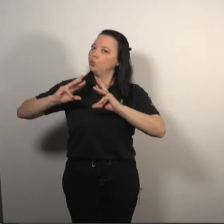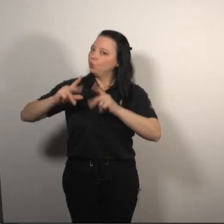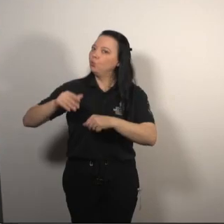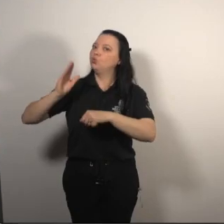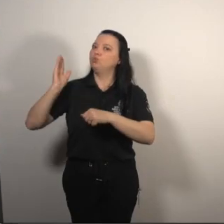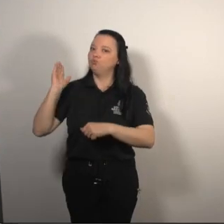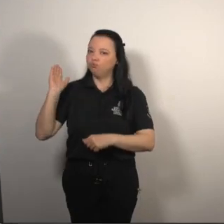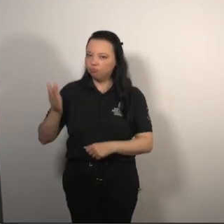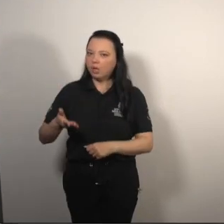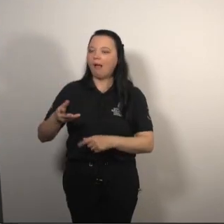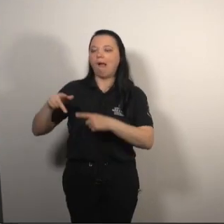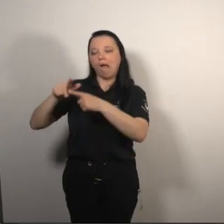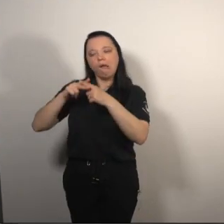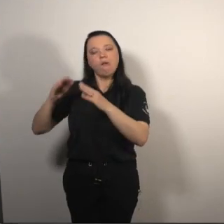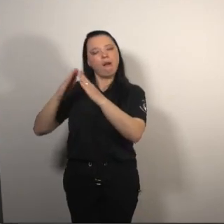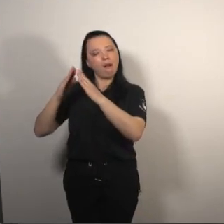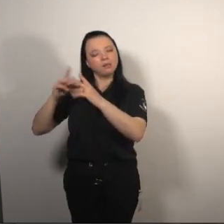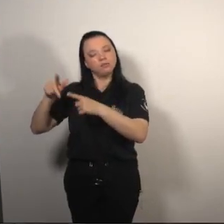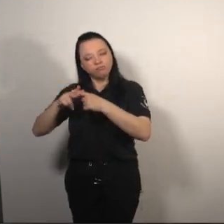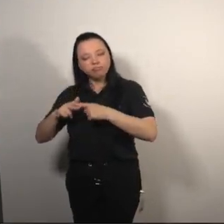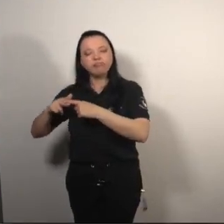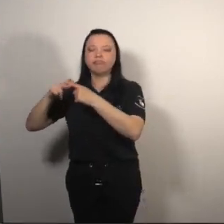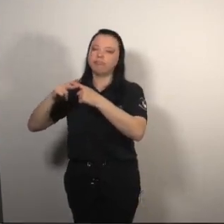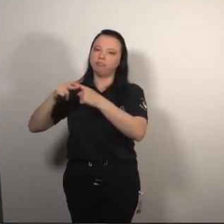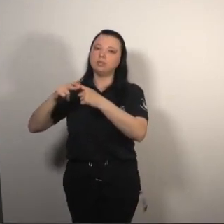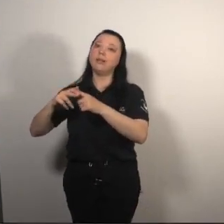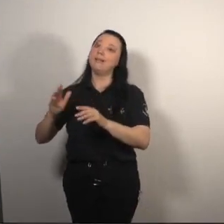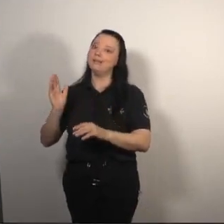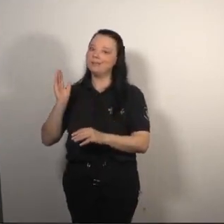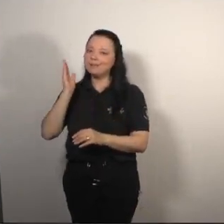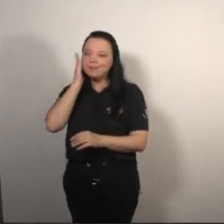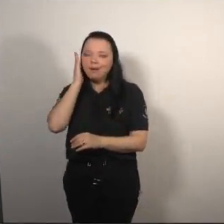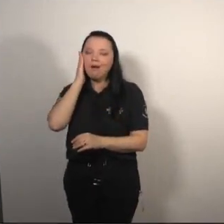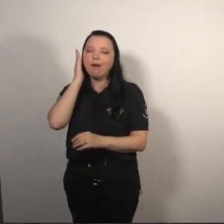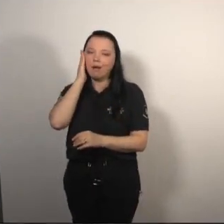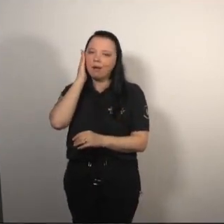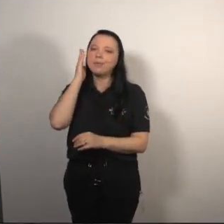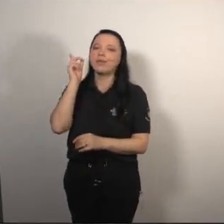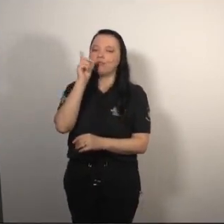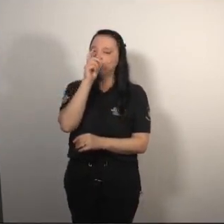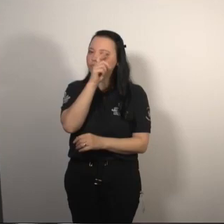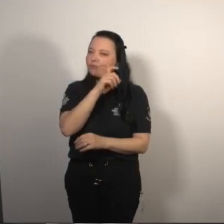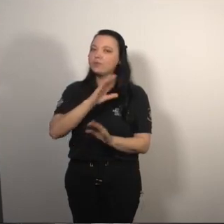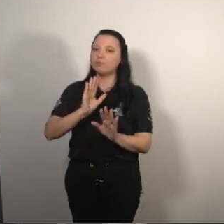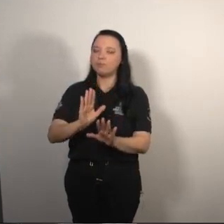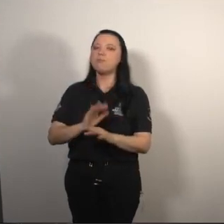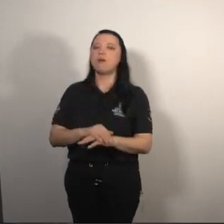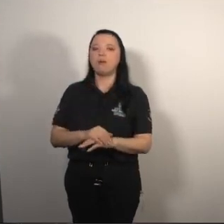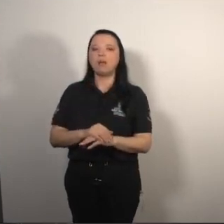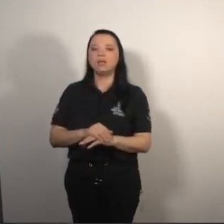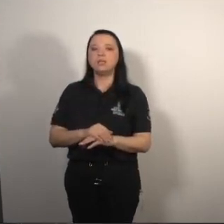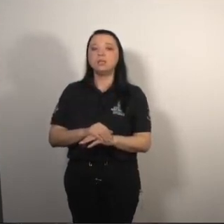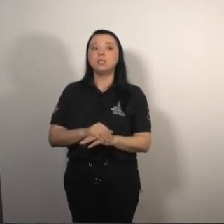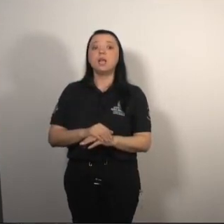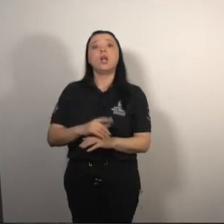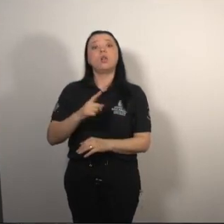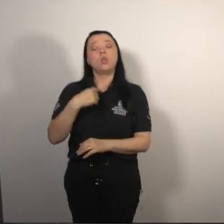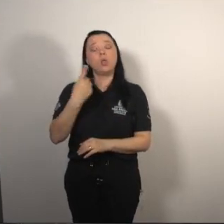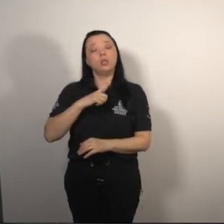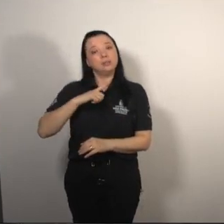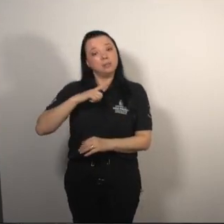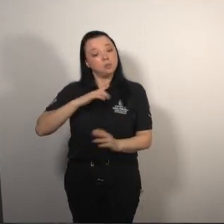que mexer com obras traz algum transtorno, mas existe todo um cuidado para a